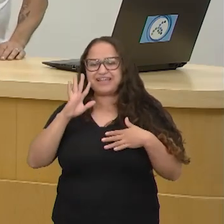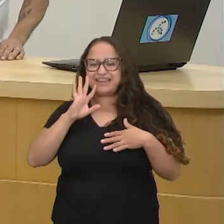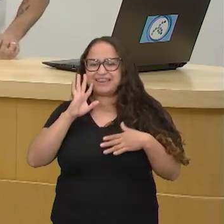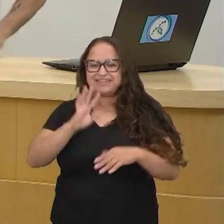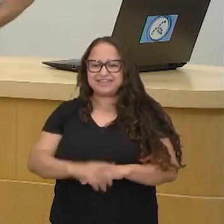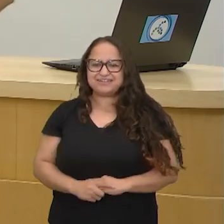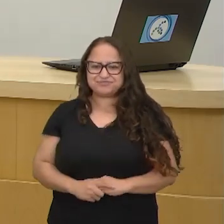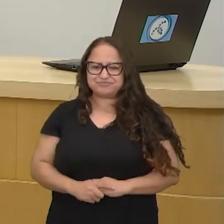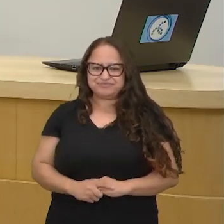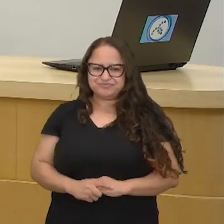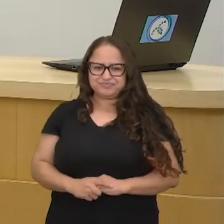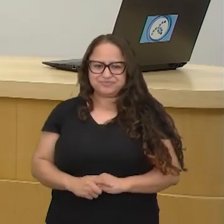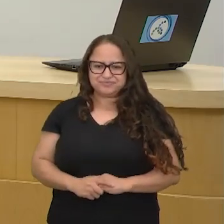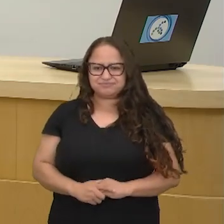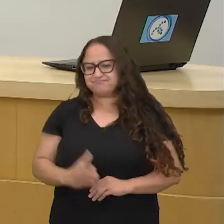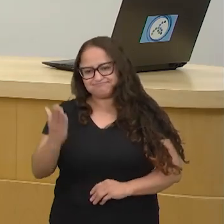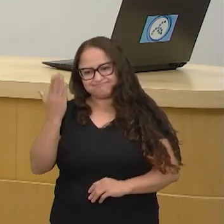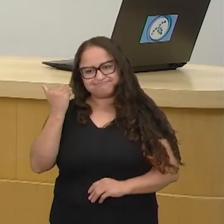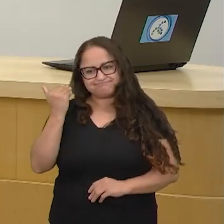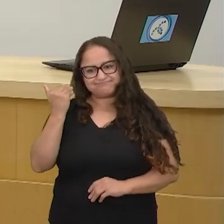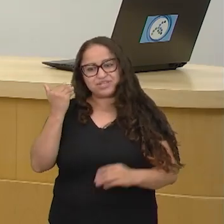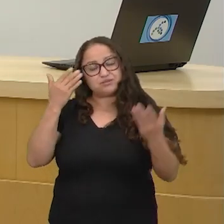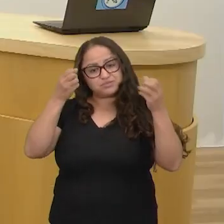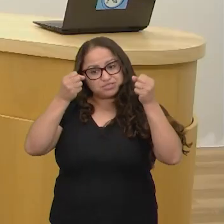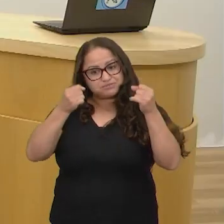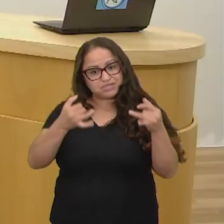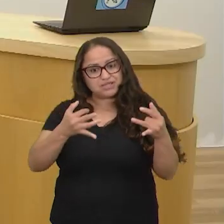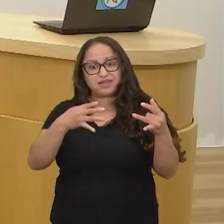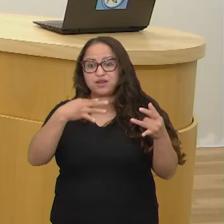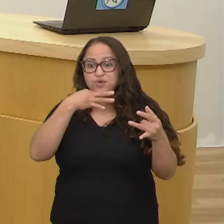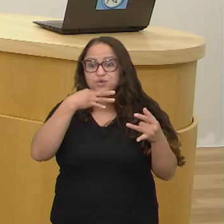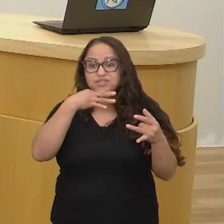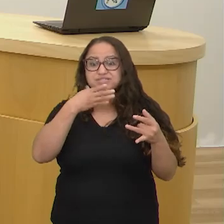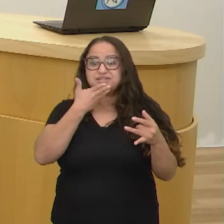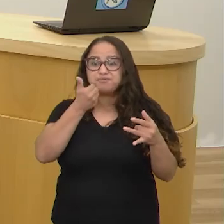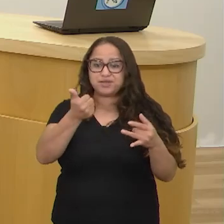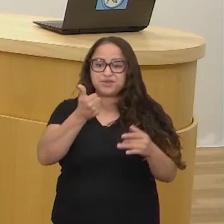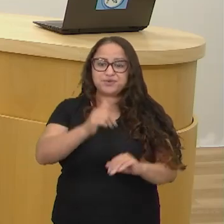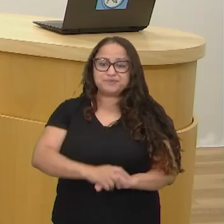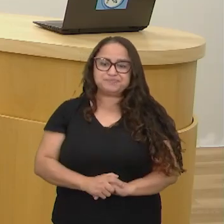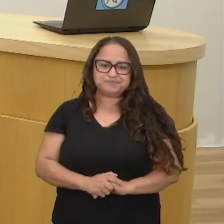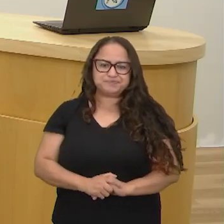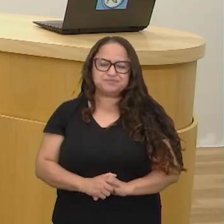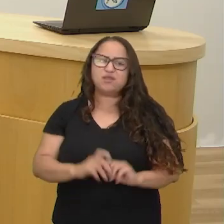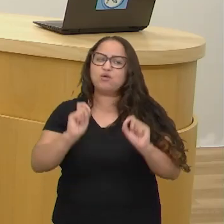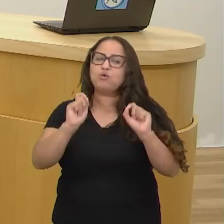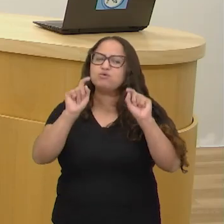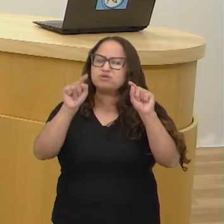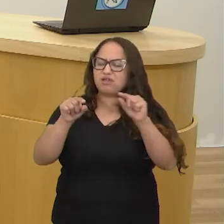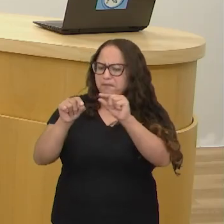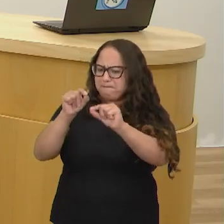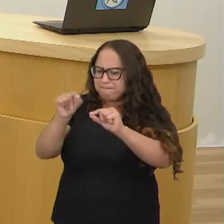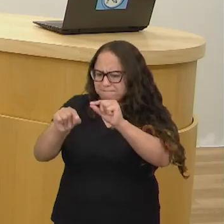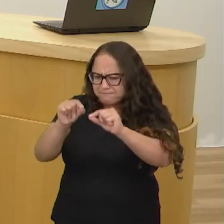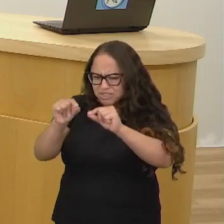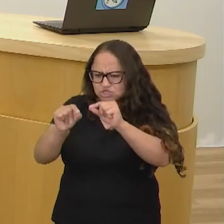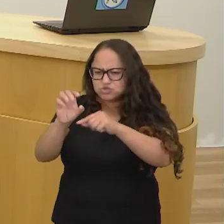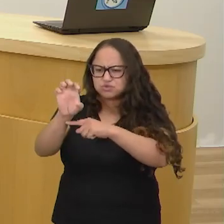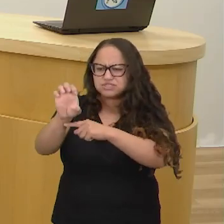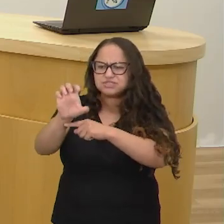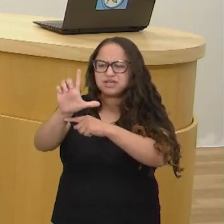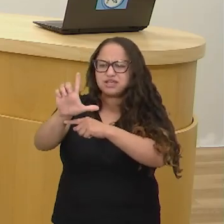Beleza, certinho. Vamos lá então, vamos falar um pouquinho, né? Vamos conhecer um pouquinho as, né, partículas